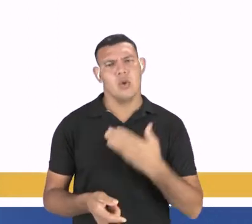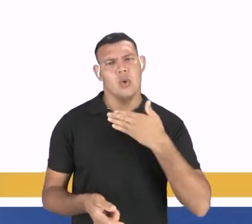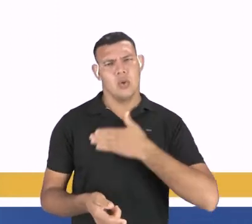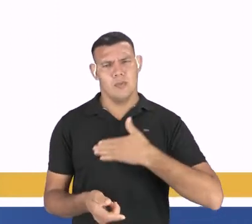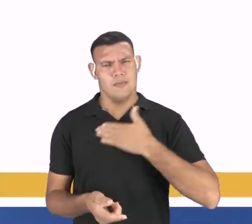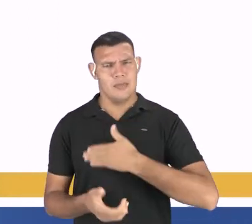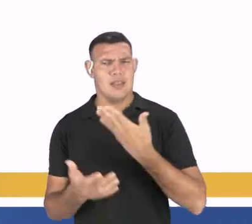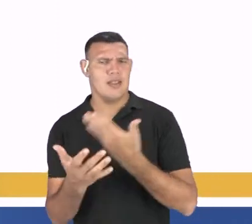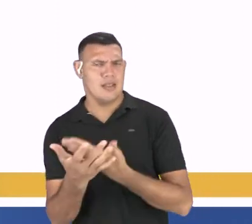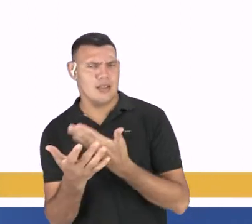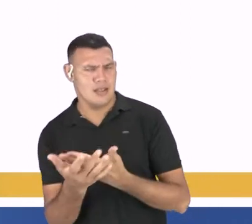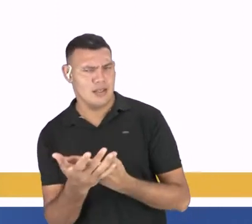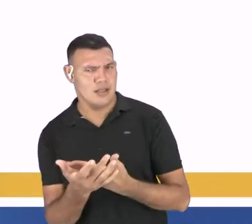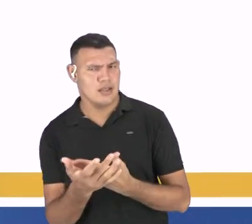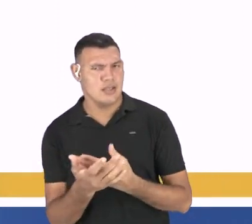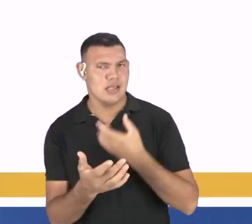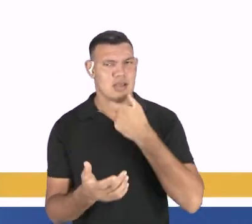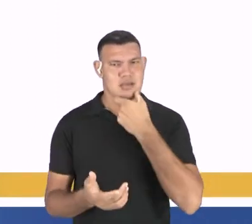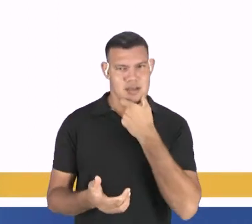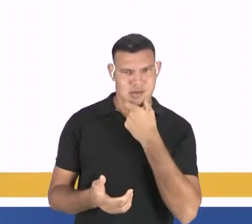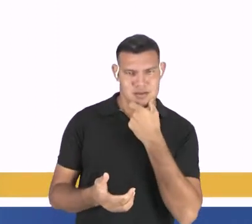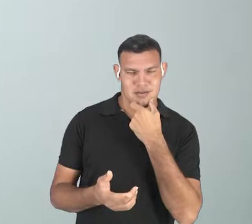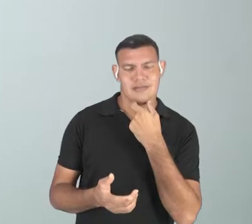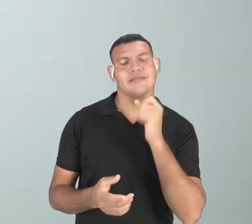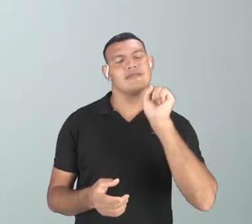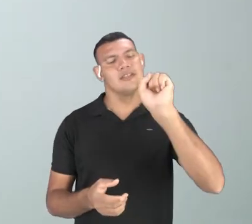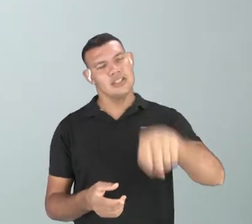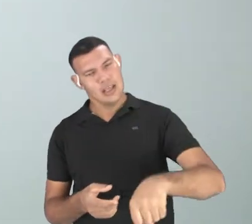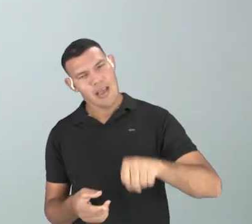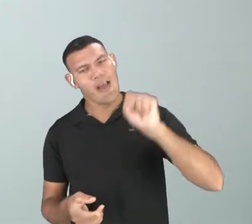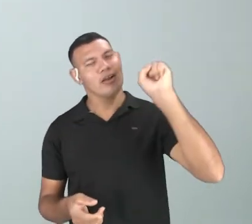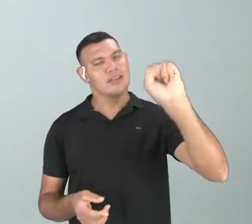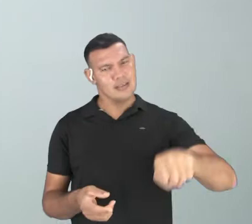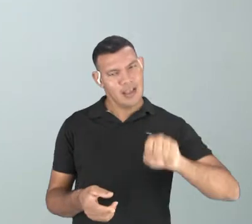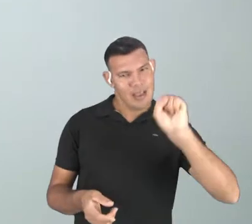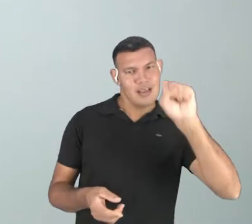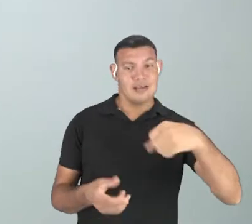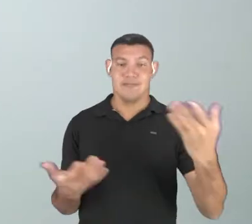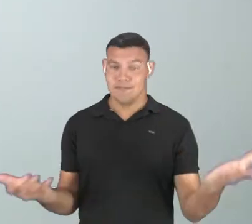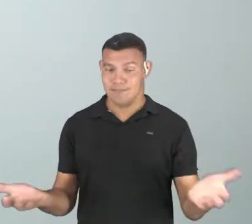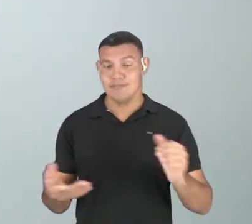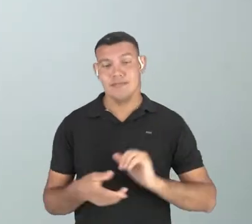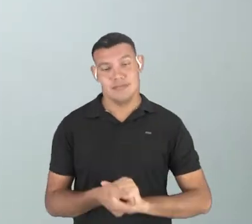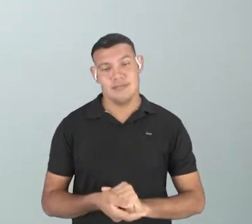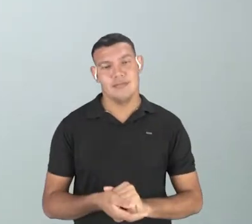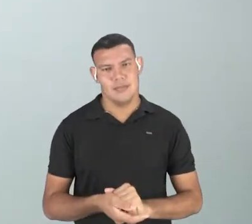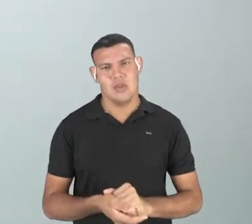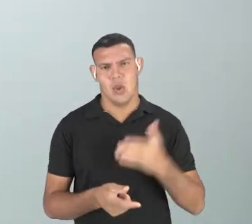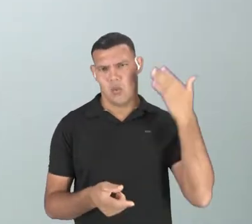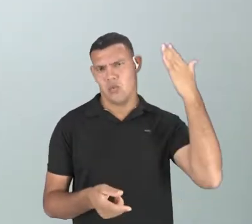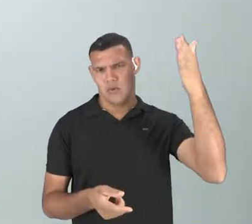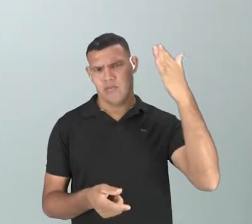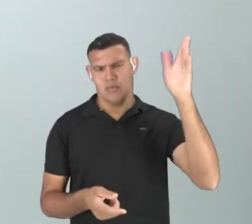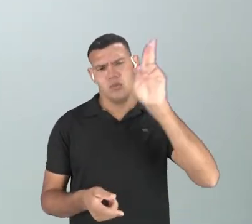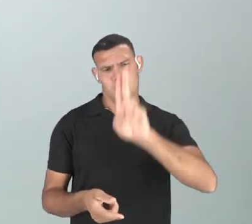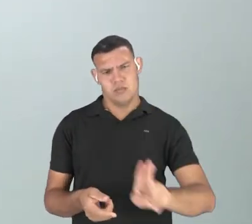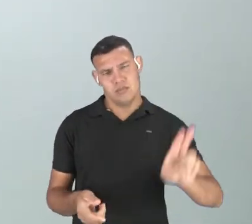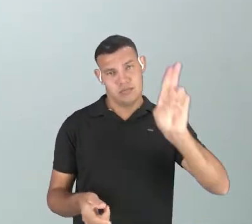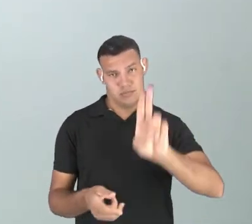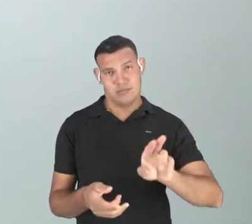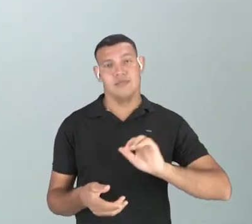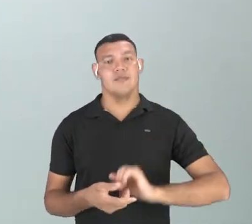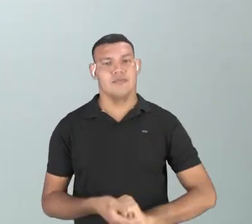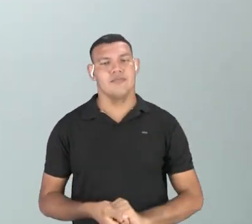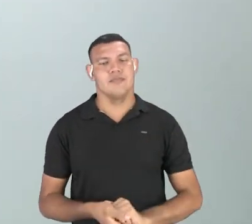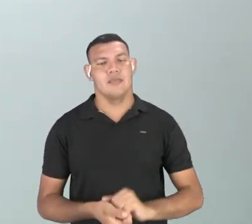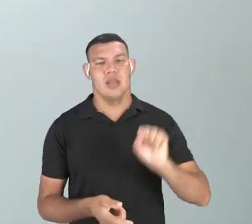gustan todas las clases. Observaram? É o sim, certo? É onde vocês vão ver com mais frequência o uso do